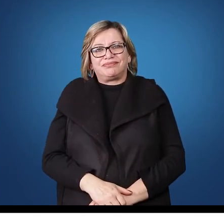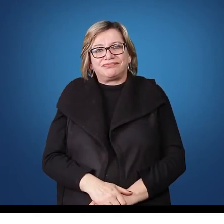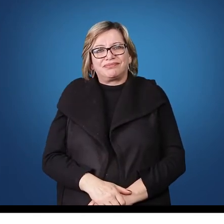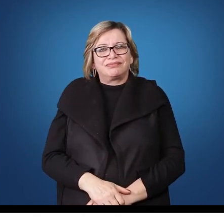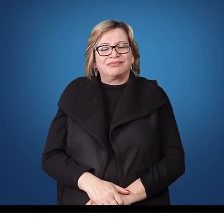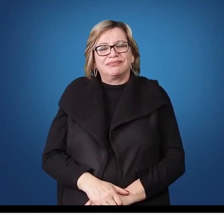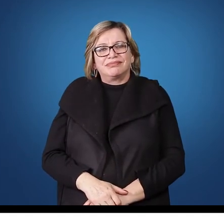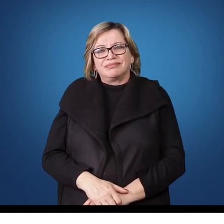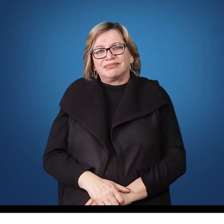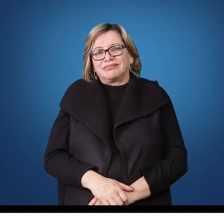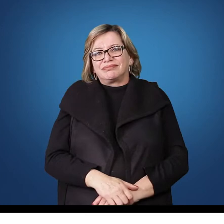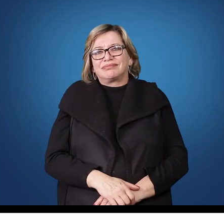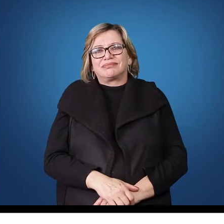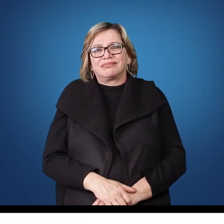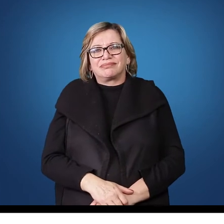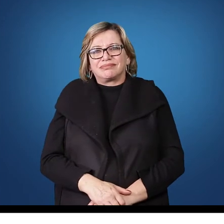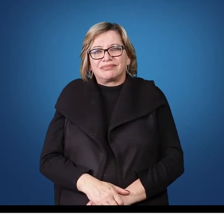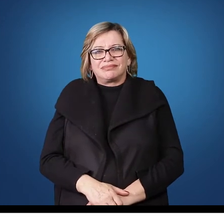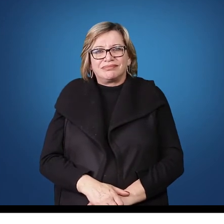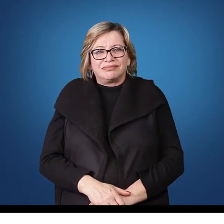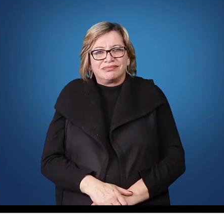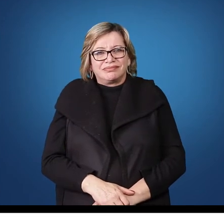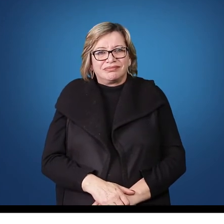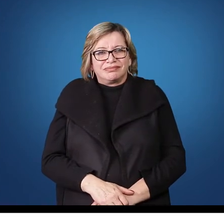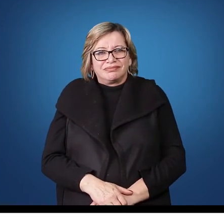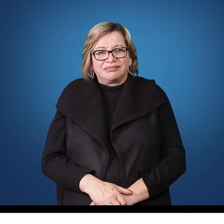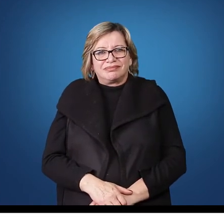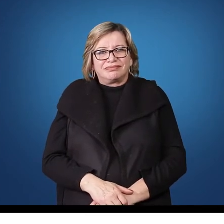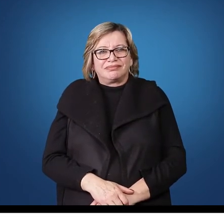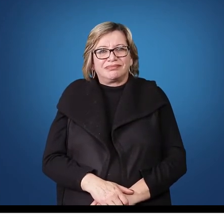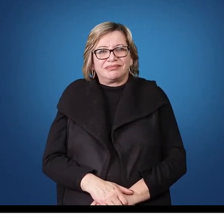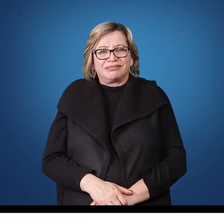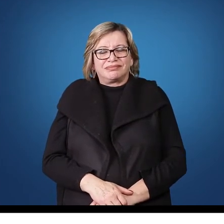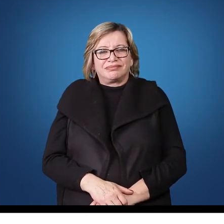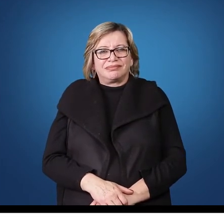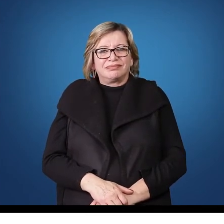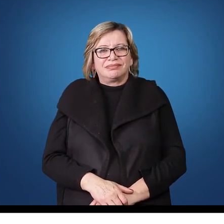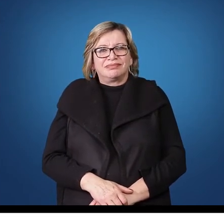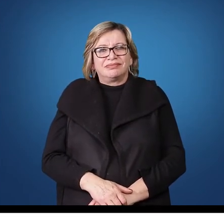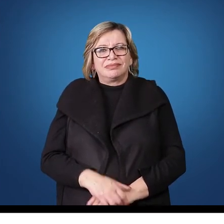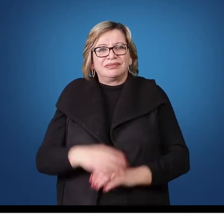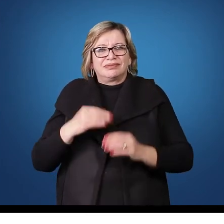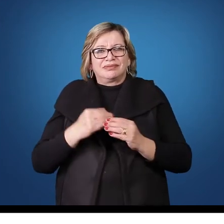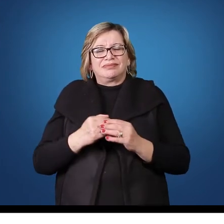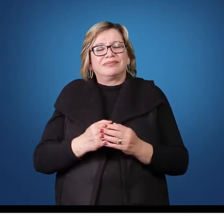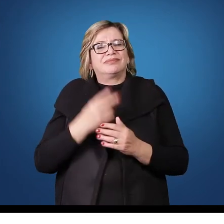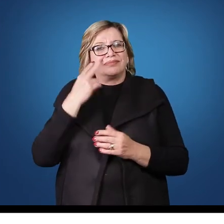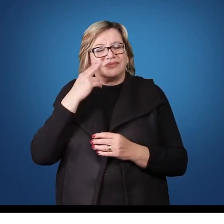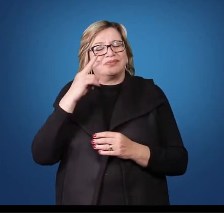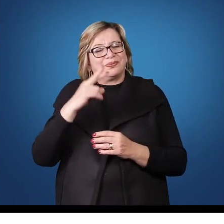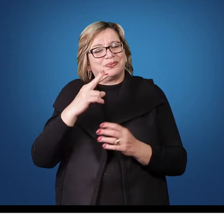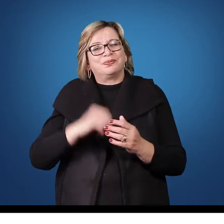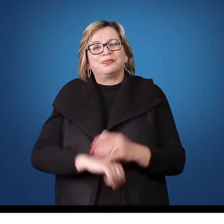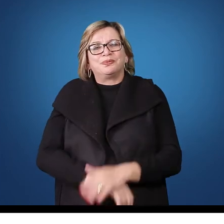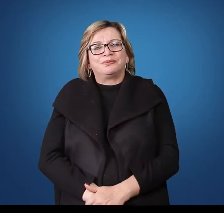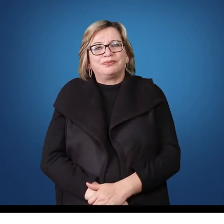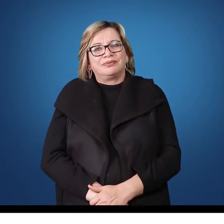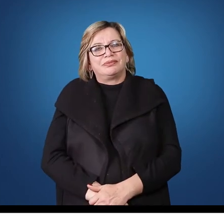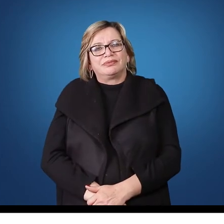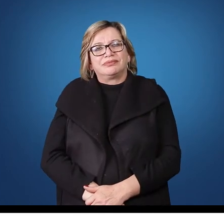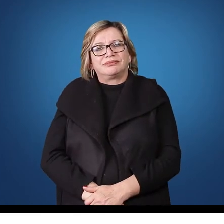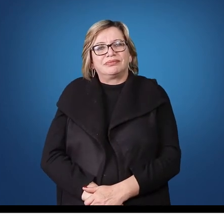bola. Pode jogar direto para lá primeiro. Ó, segura. Ó, vem para a rede, posiciona na rede.